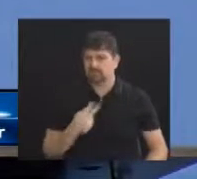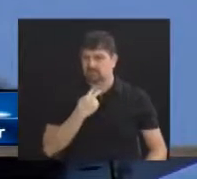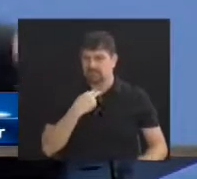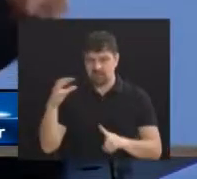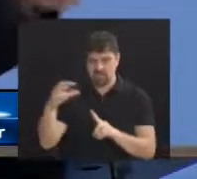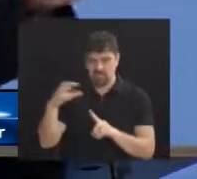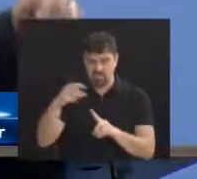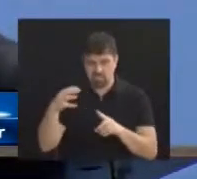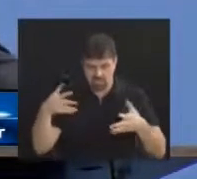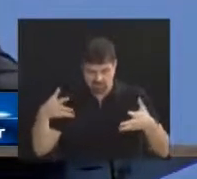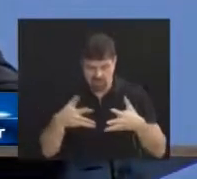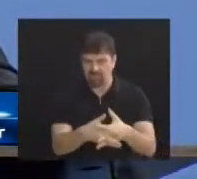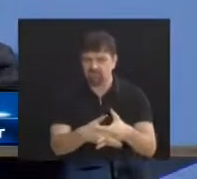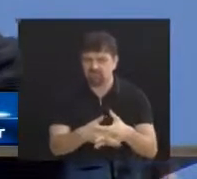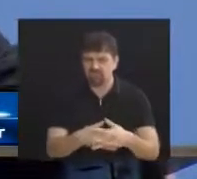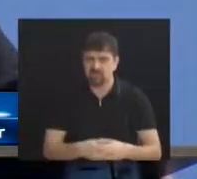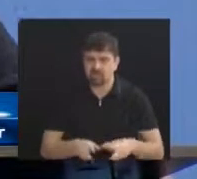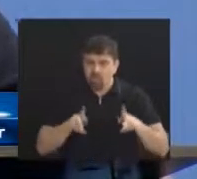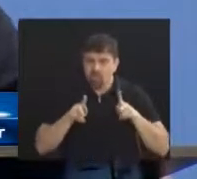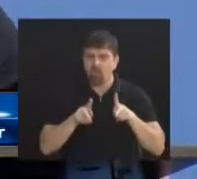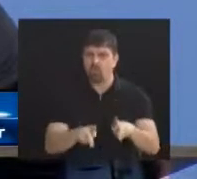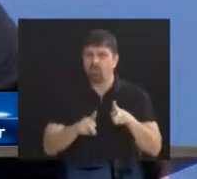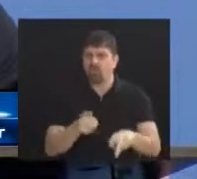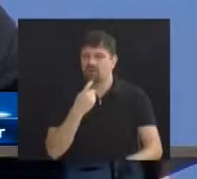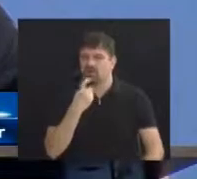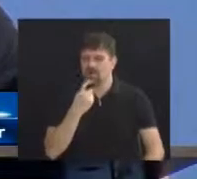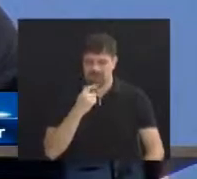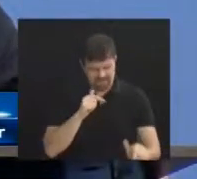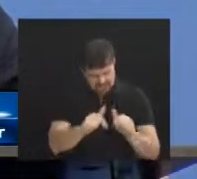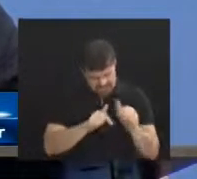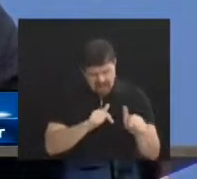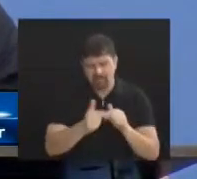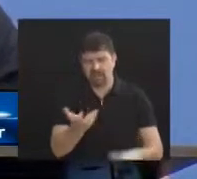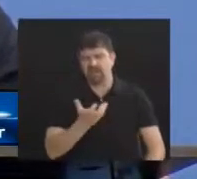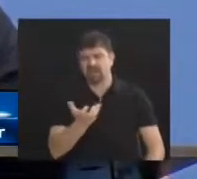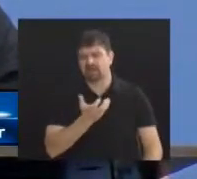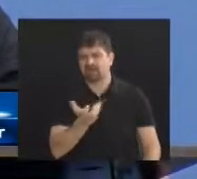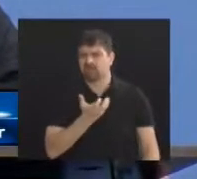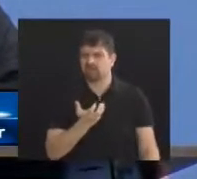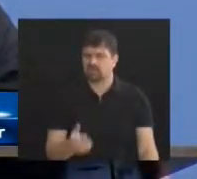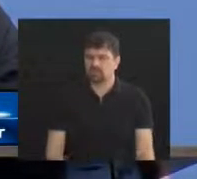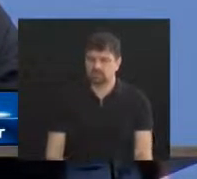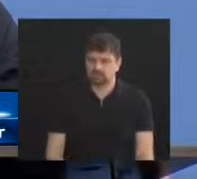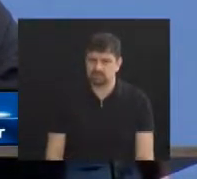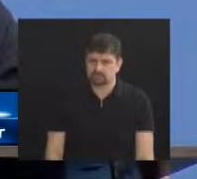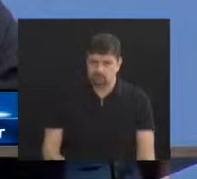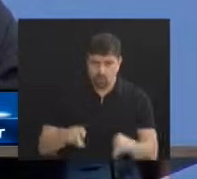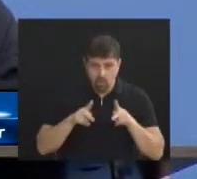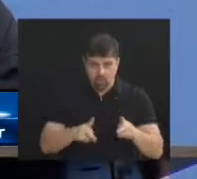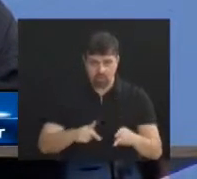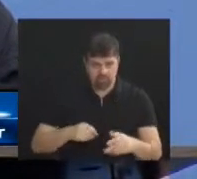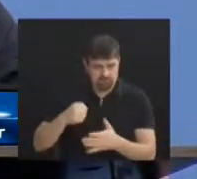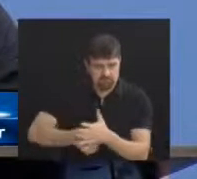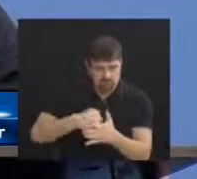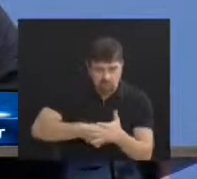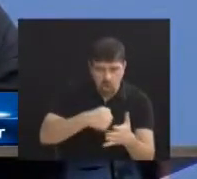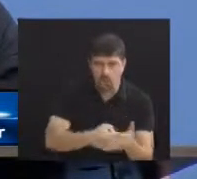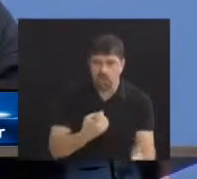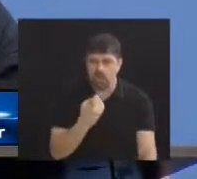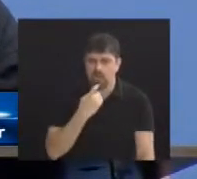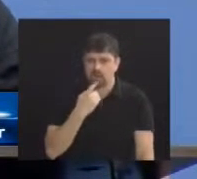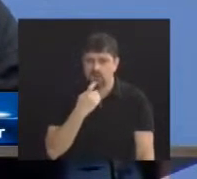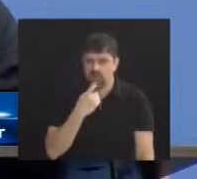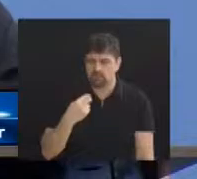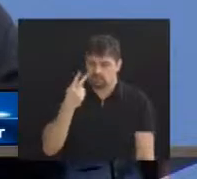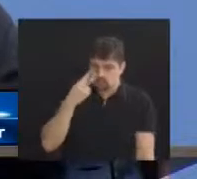povo que quer trabalhar. O povo que luta pela cidade de Campinas. Nós vimos o manifesto